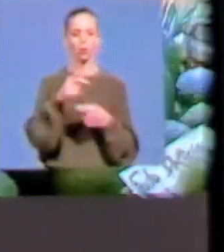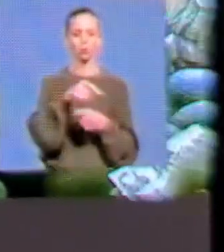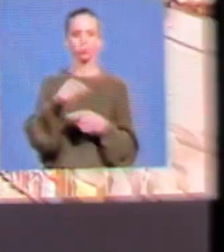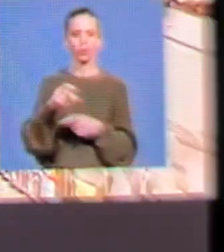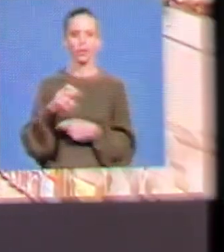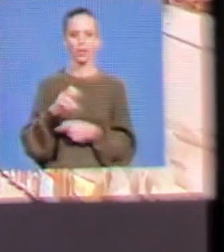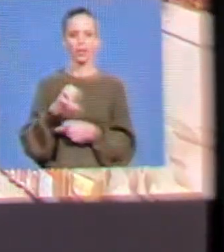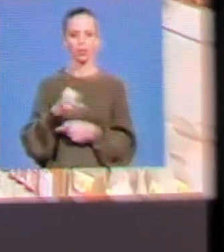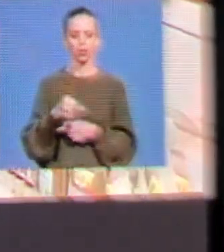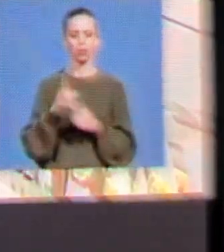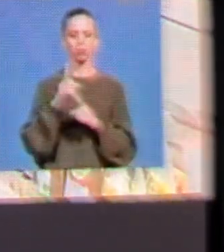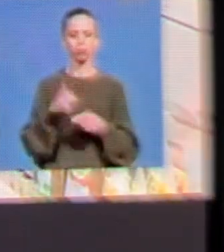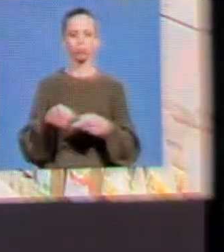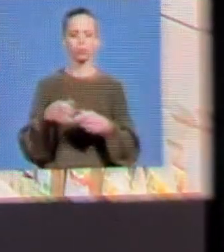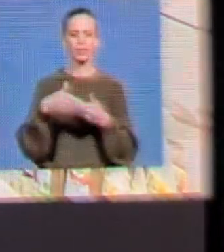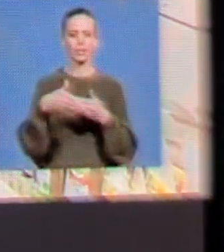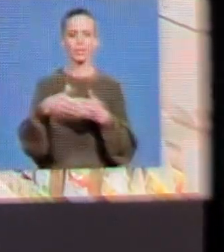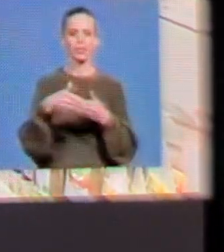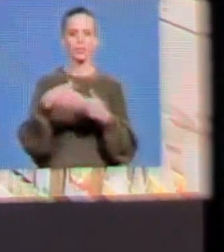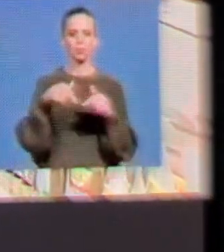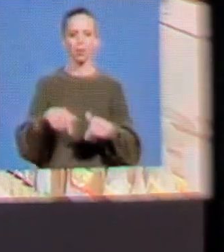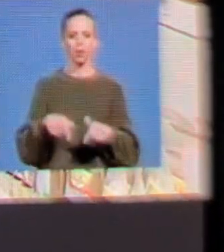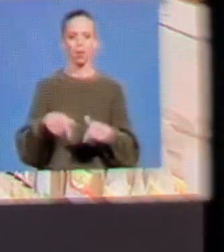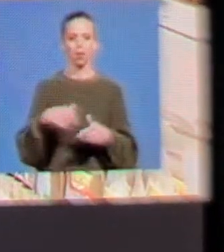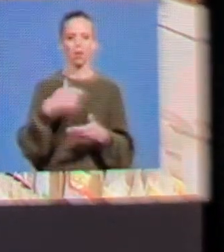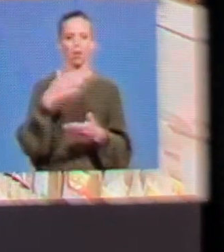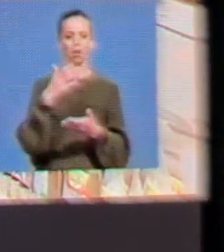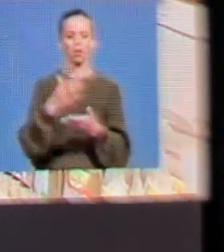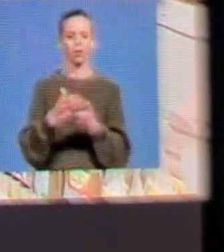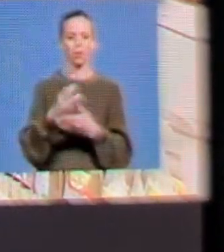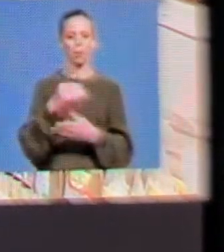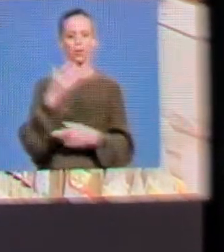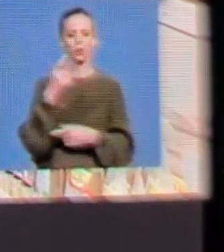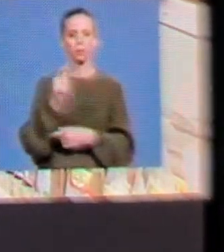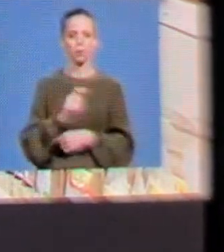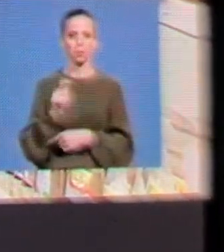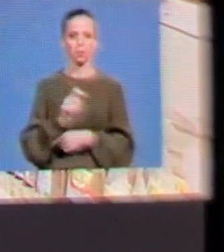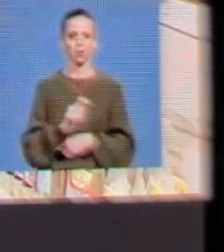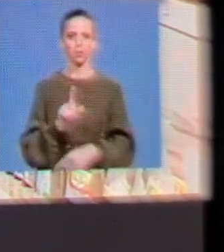comerciais da região arrancou esta semana e vai prolongar-se por mais alguns meses.